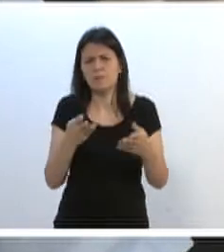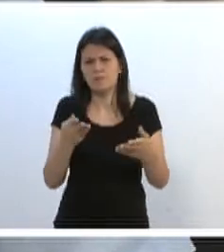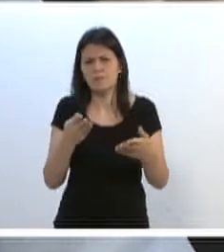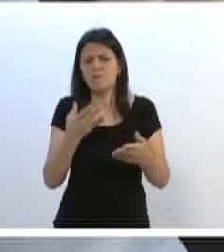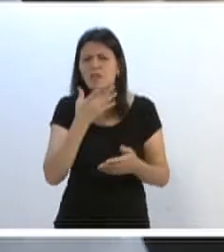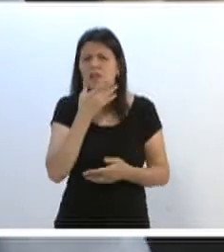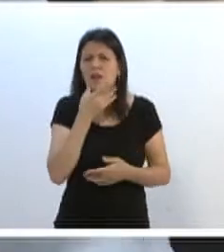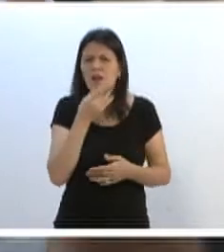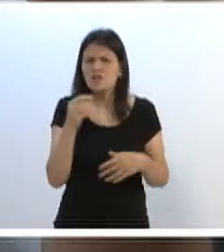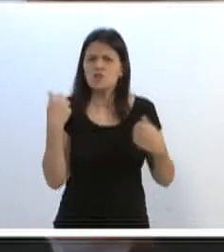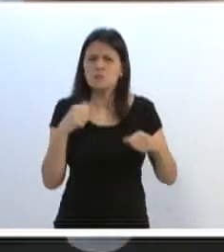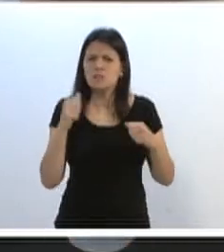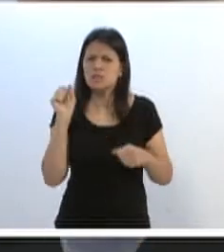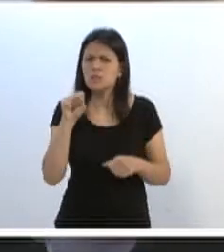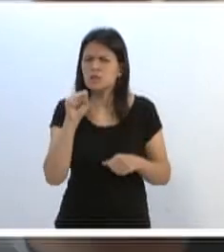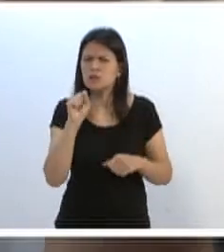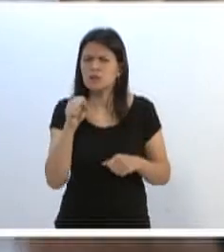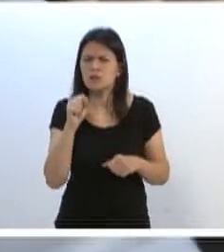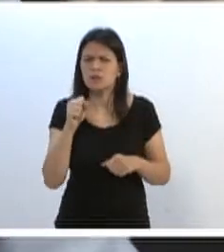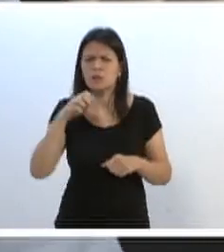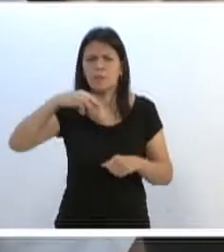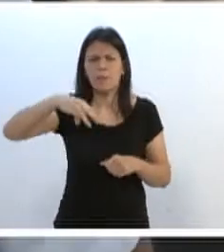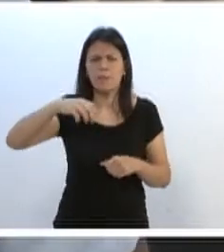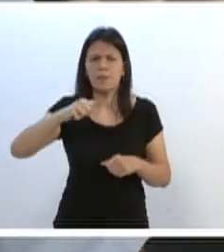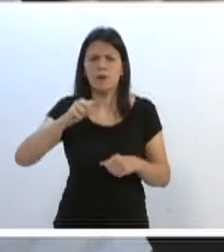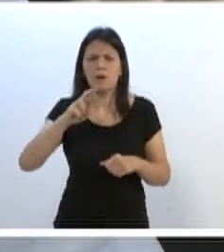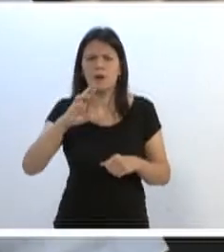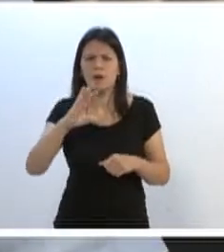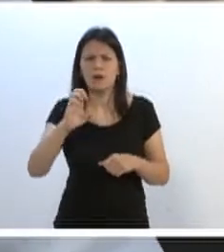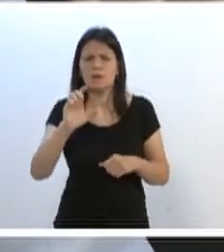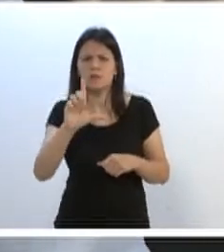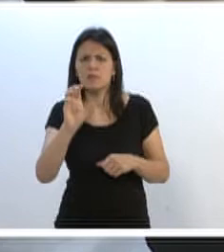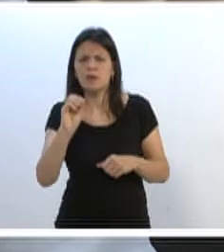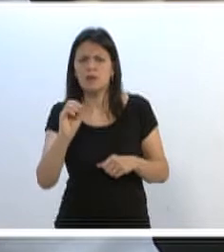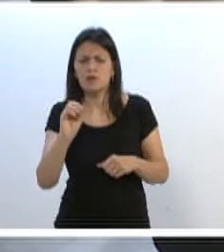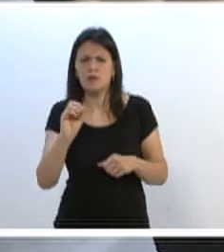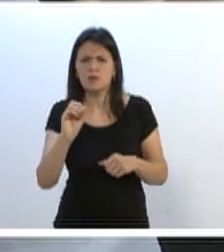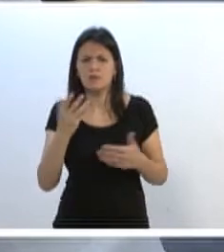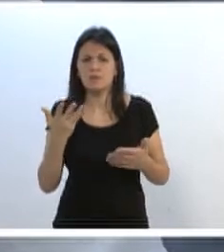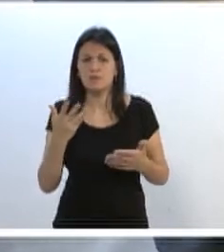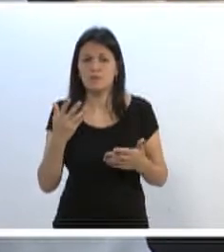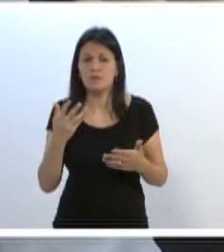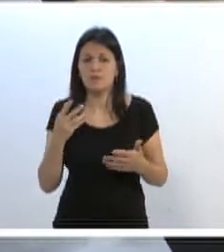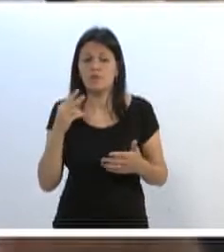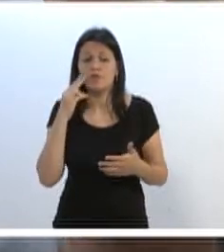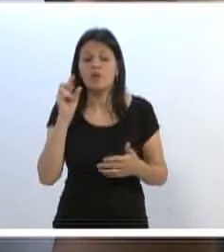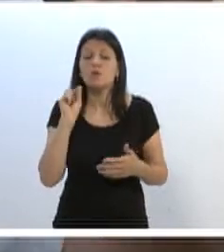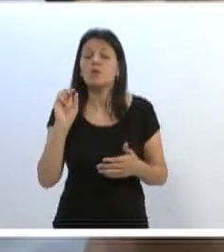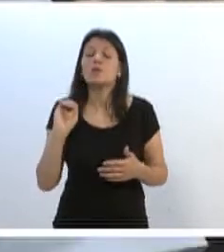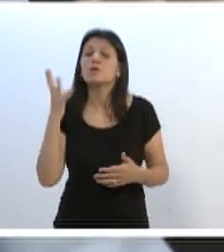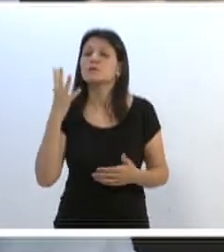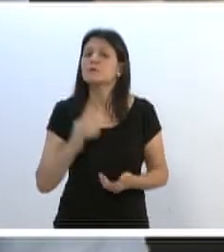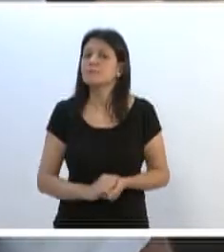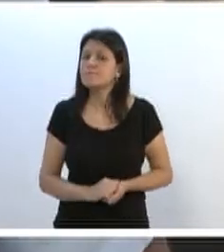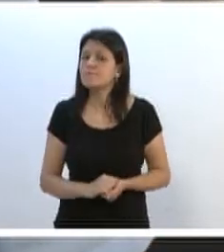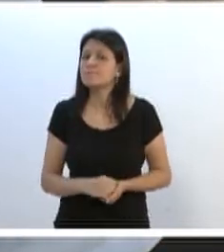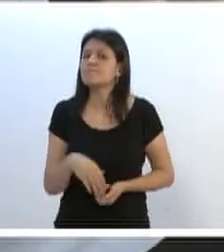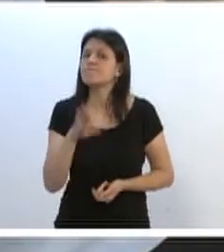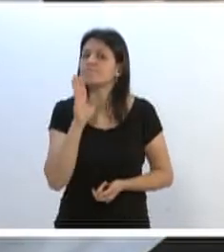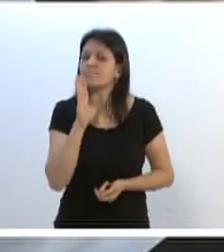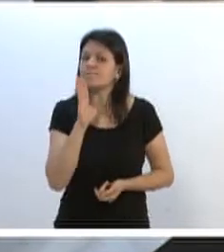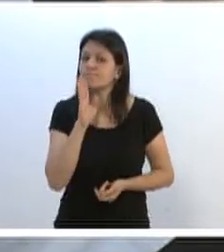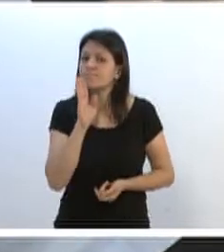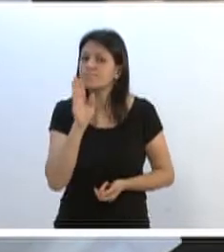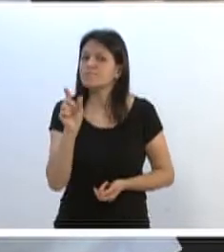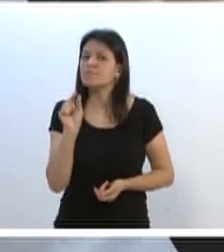acho que tem sim que apurar, a Marcela Schub tem que apurar o que aconteceu na realidade. Eu acho que eu conheço aquele servidor, aquele